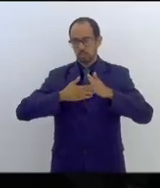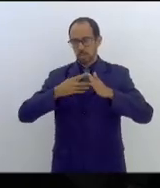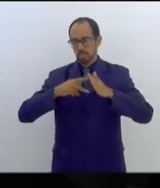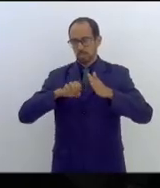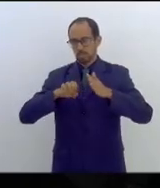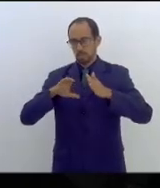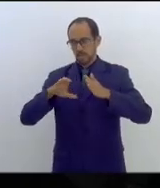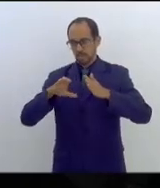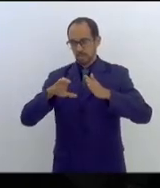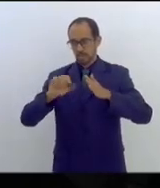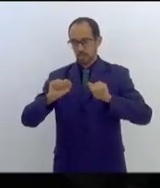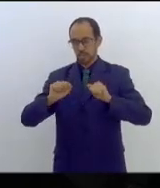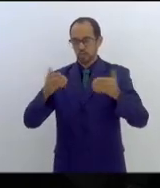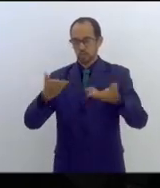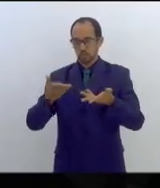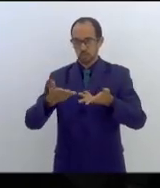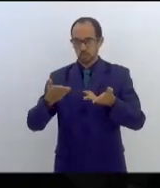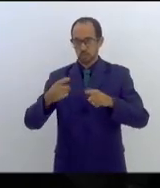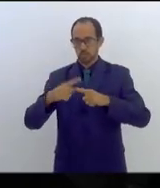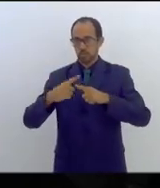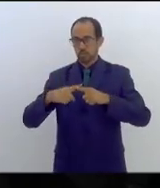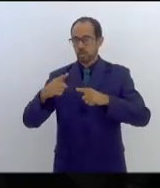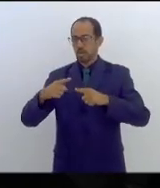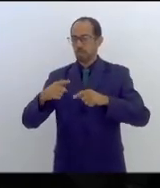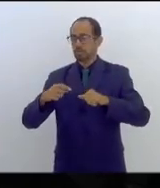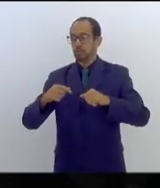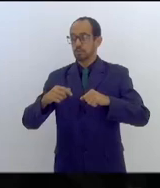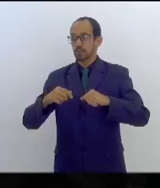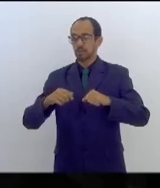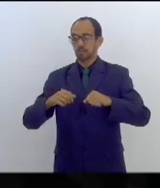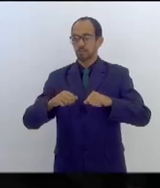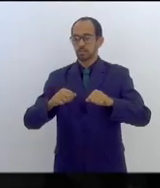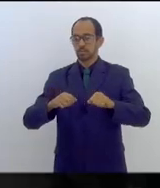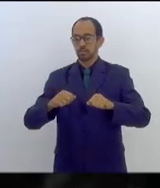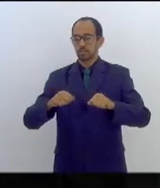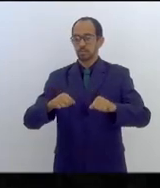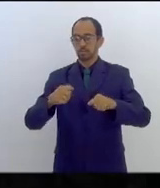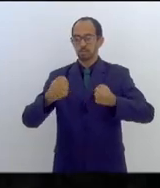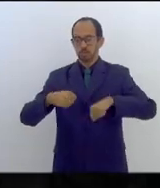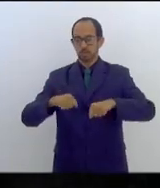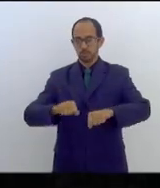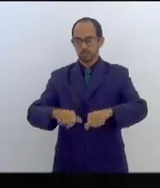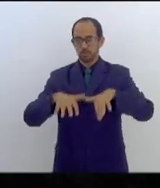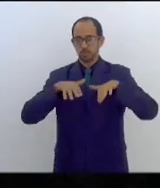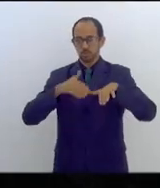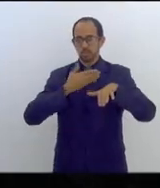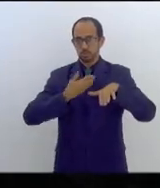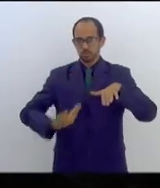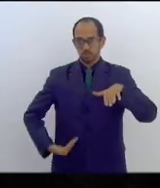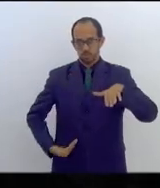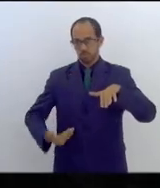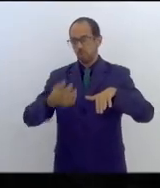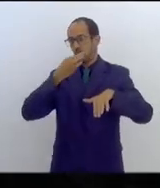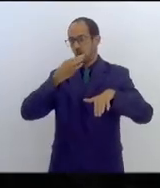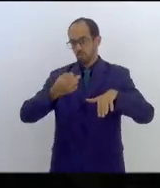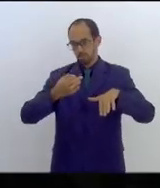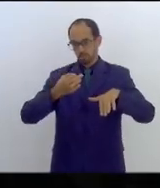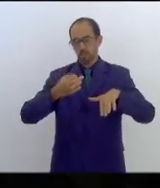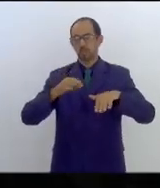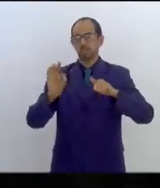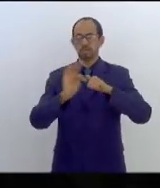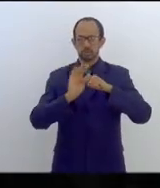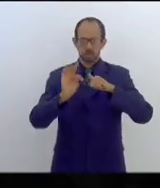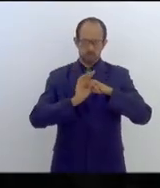de hoje, porque a gente está pretendendo fazer uma audiência pública com uma argumentação técnica mais competente,